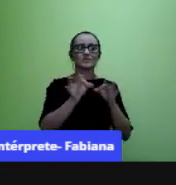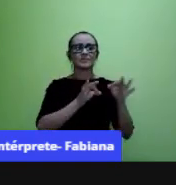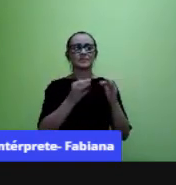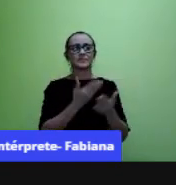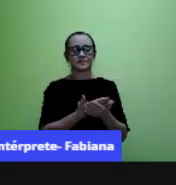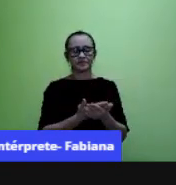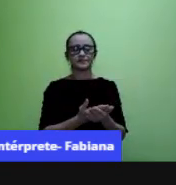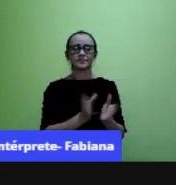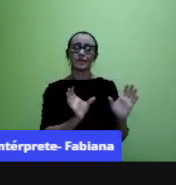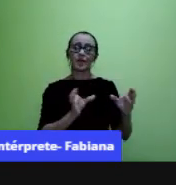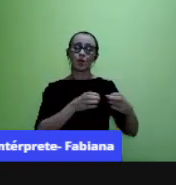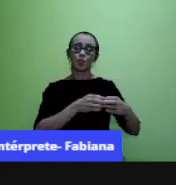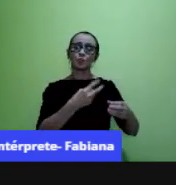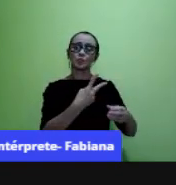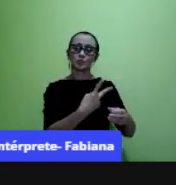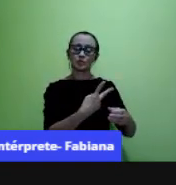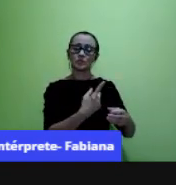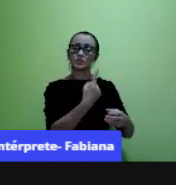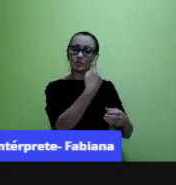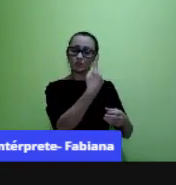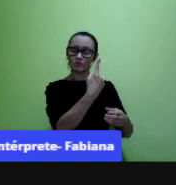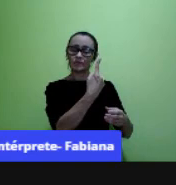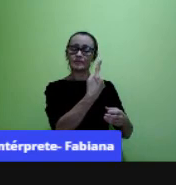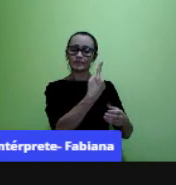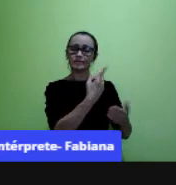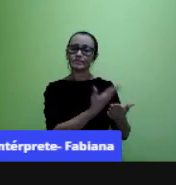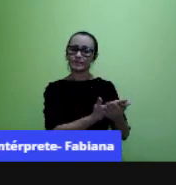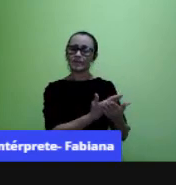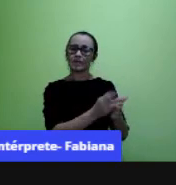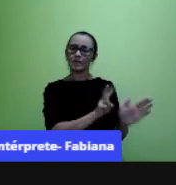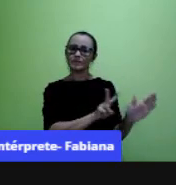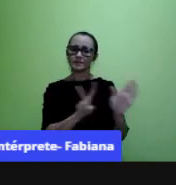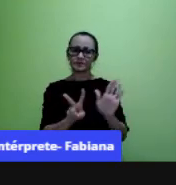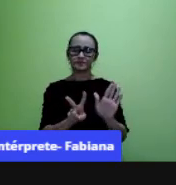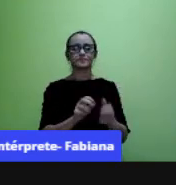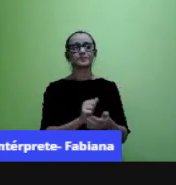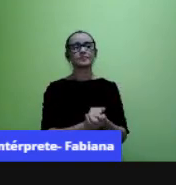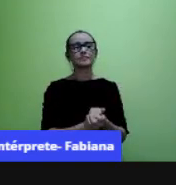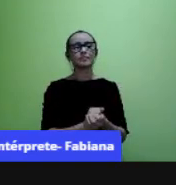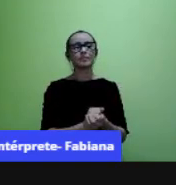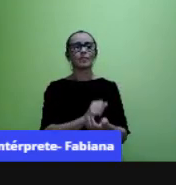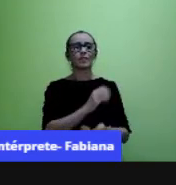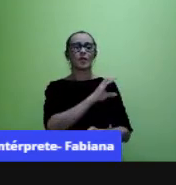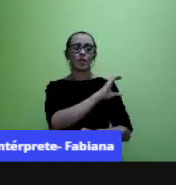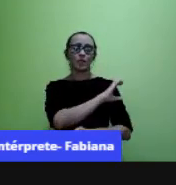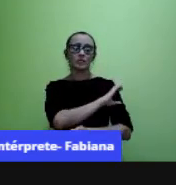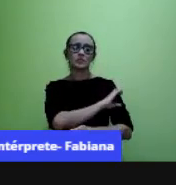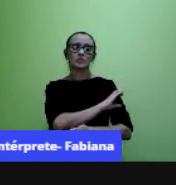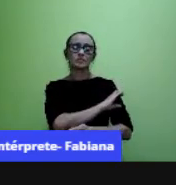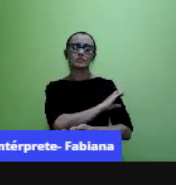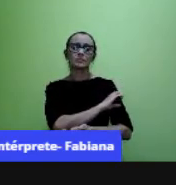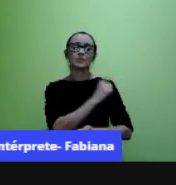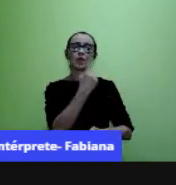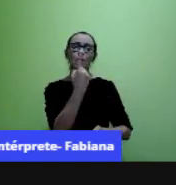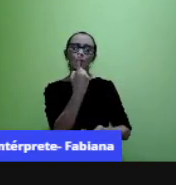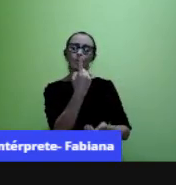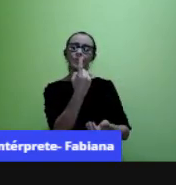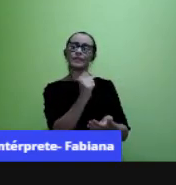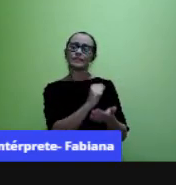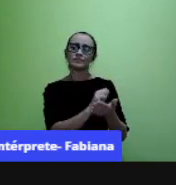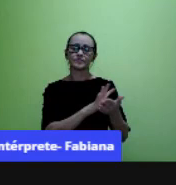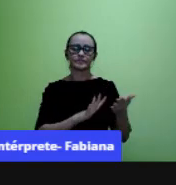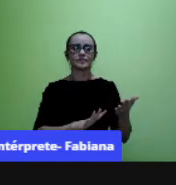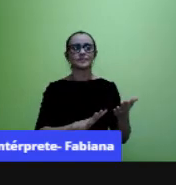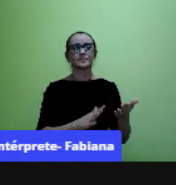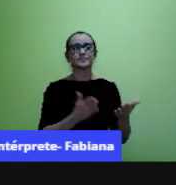grupo 2. Ele tem uma aula por semana, nós sabemos. Então, normalmente, os coordenadores estão pedindo uma atividade para esse professor. Aqui